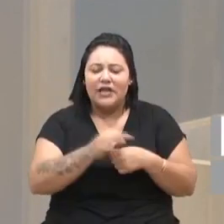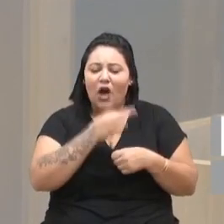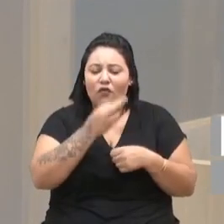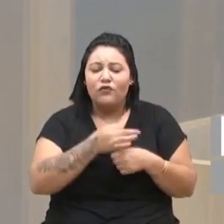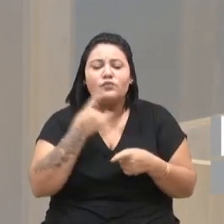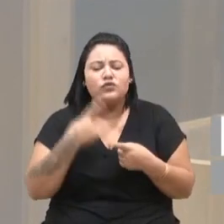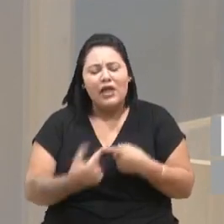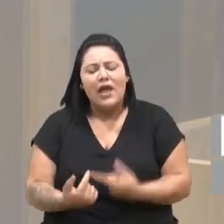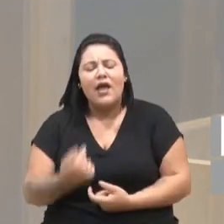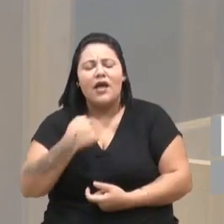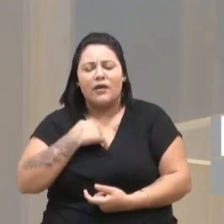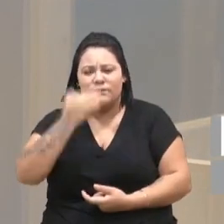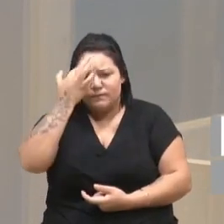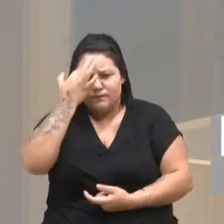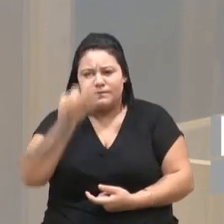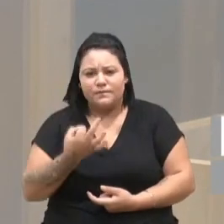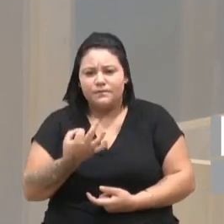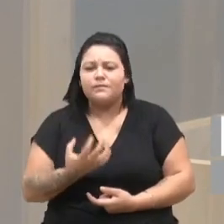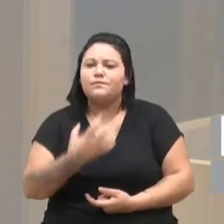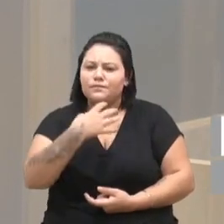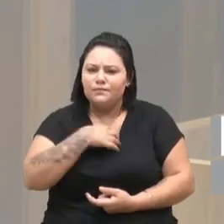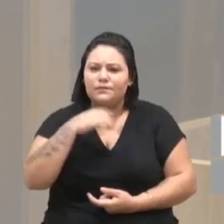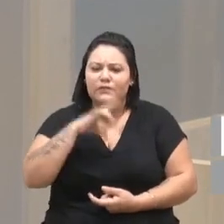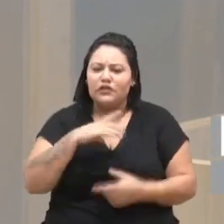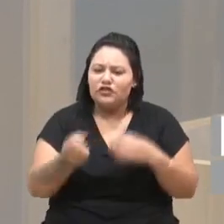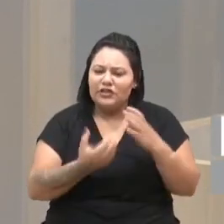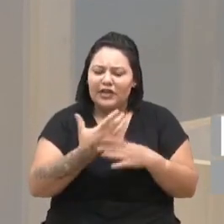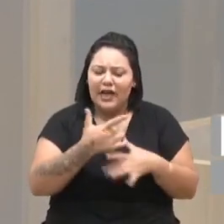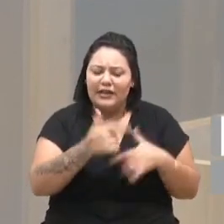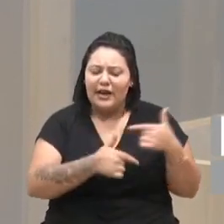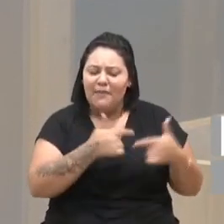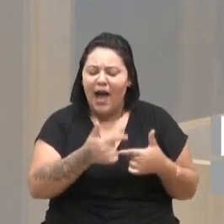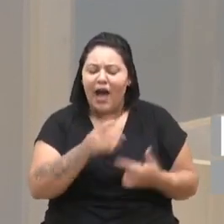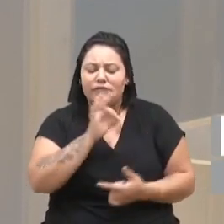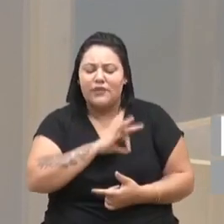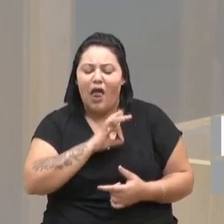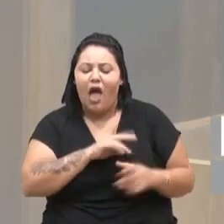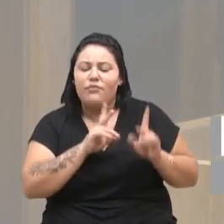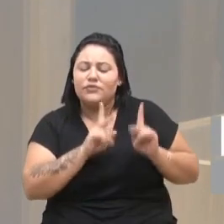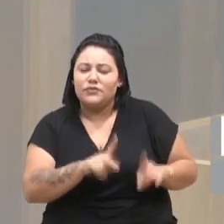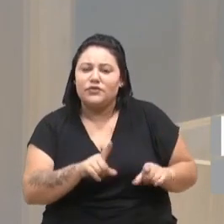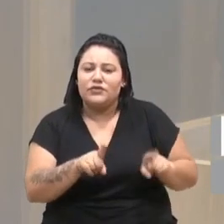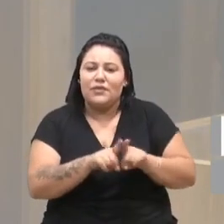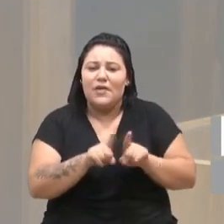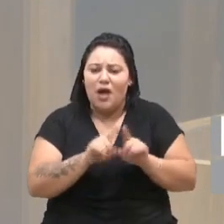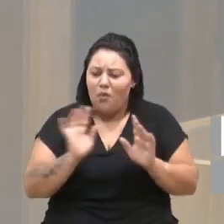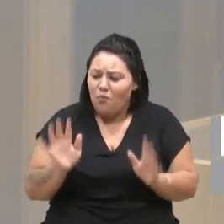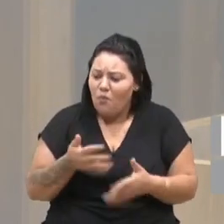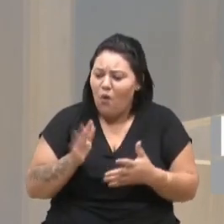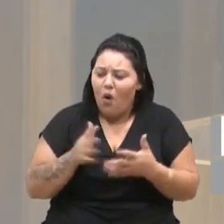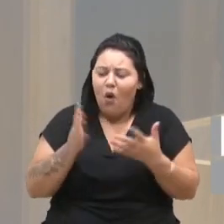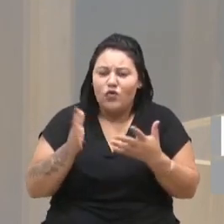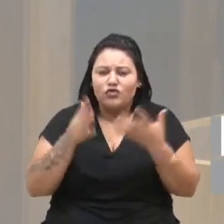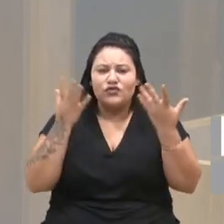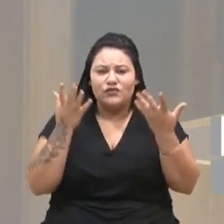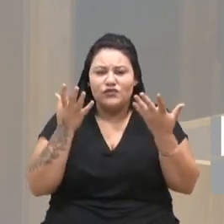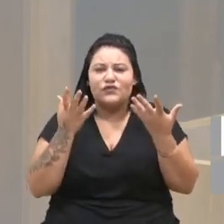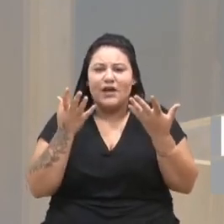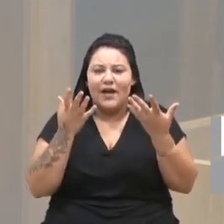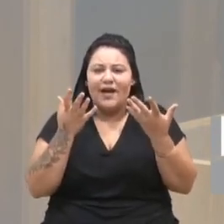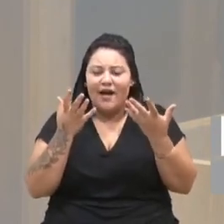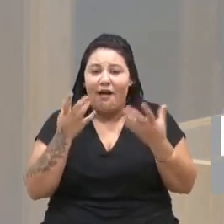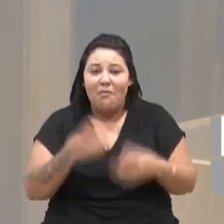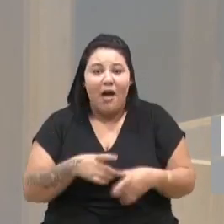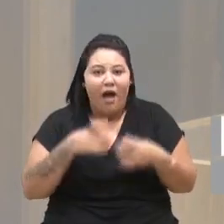entendo que é uma forma de gerar emprego e renda e de incentivar a nossa grande e maior